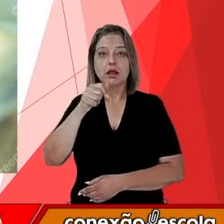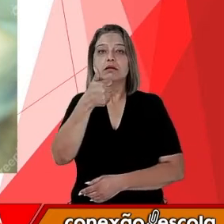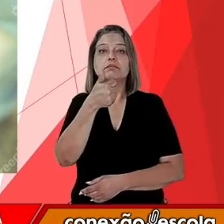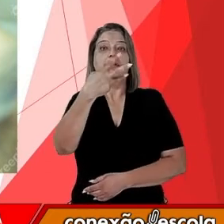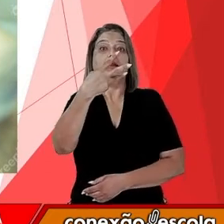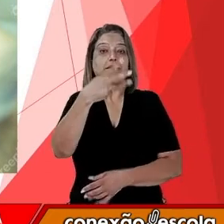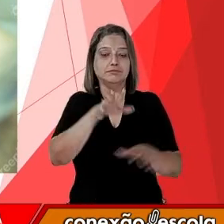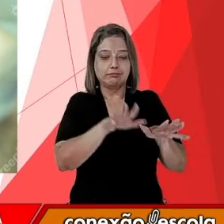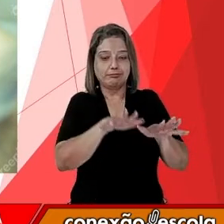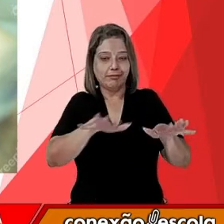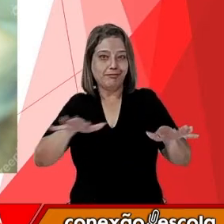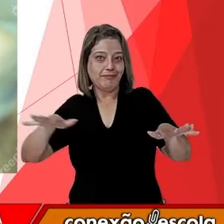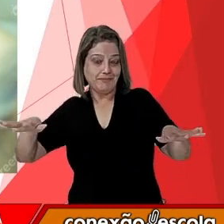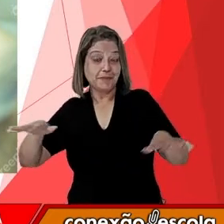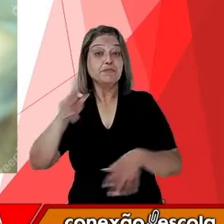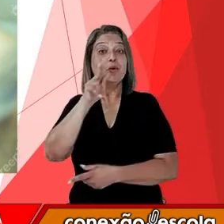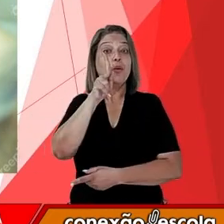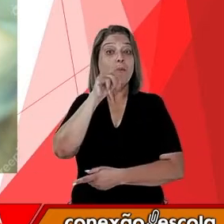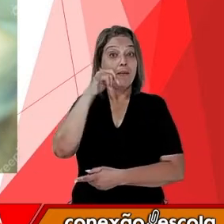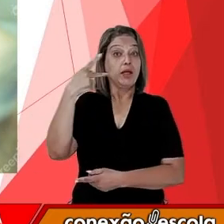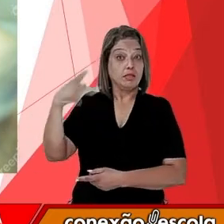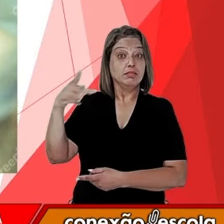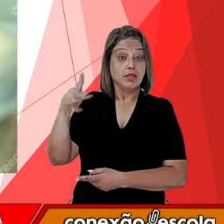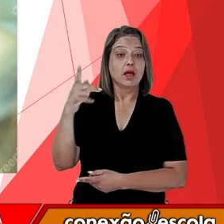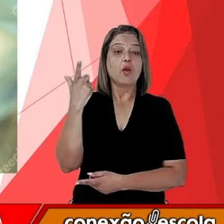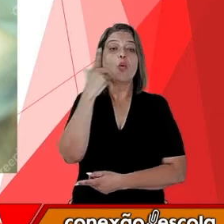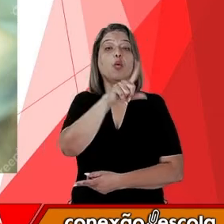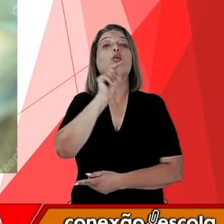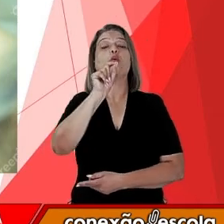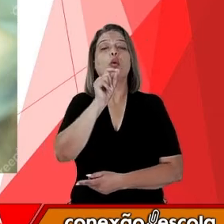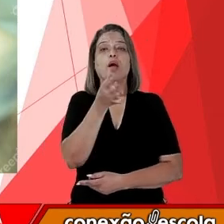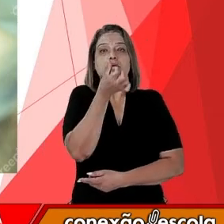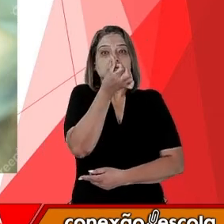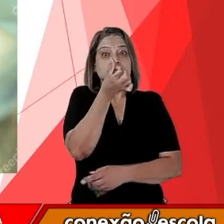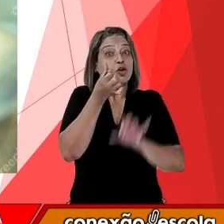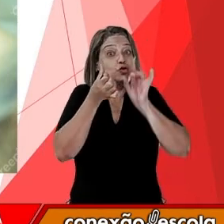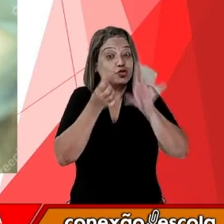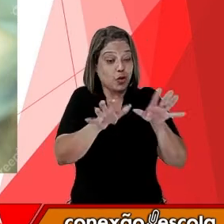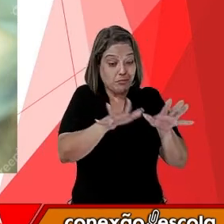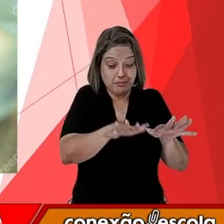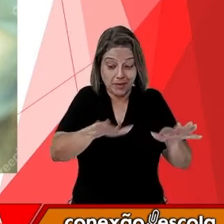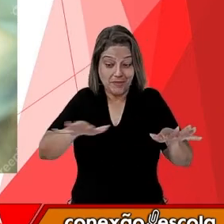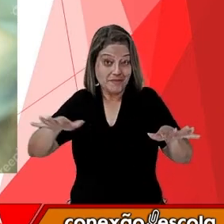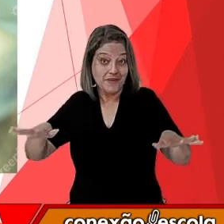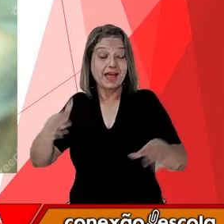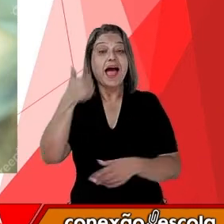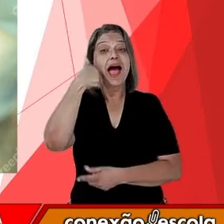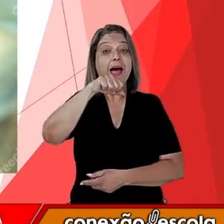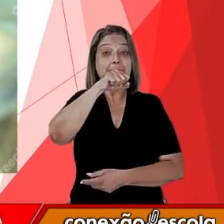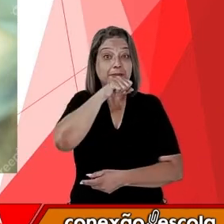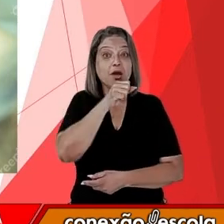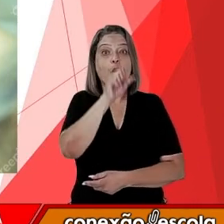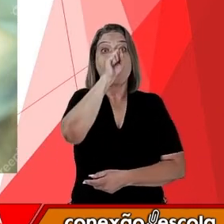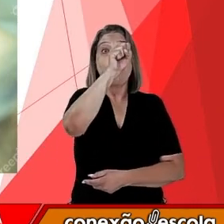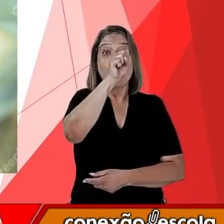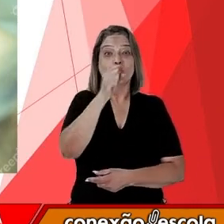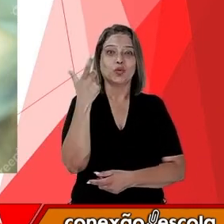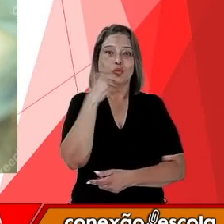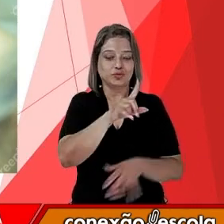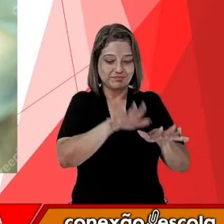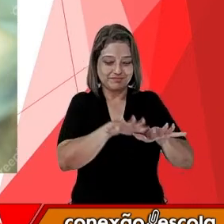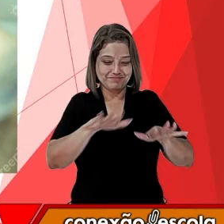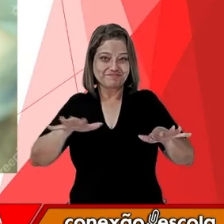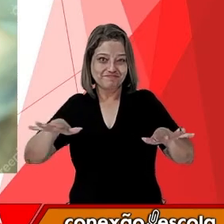13 palmos. O pai conseguiu com 6 palmos, a mãe 8 palmos,